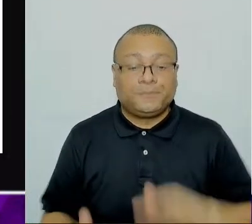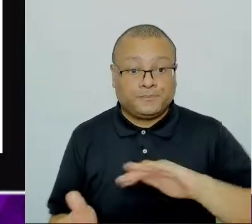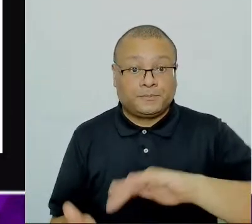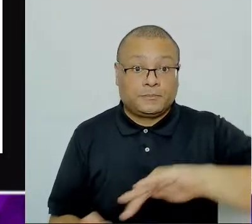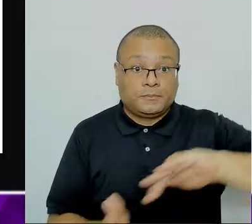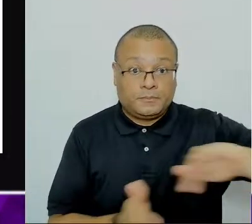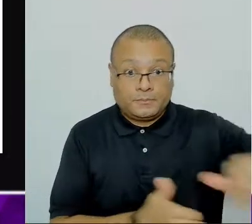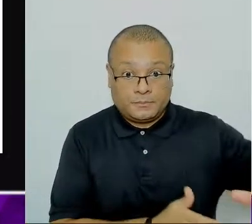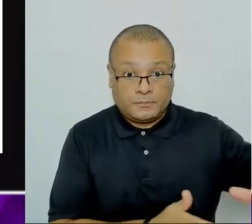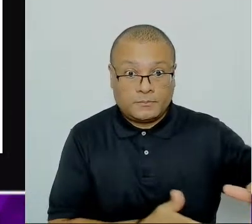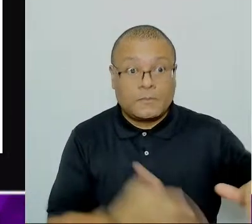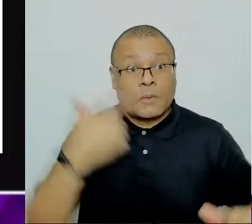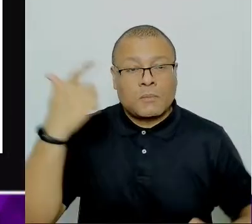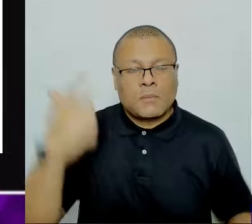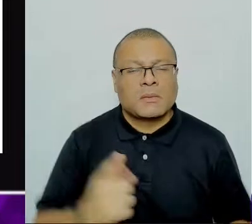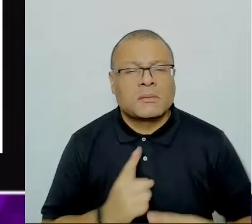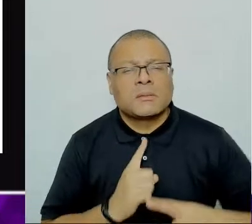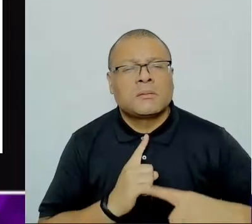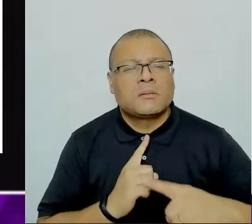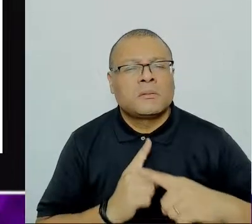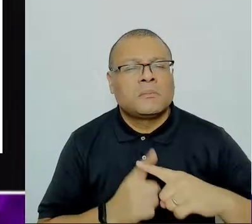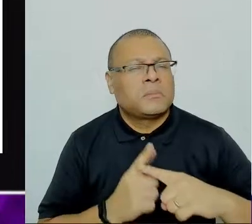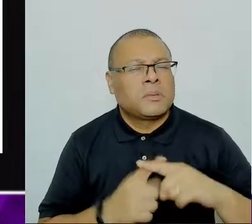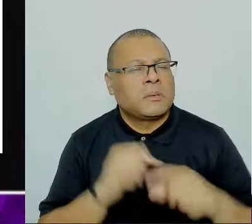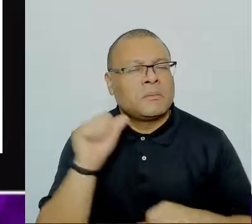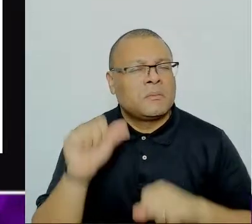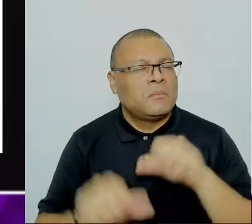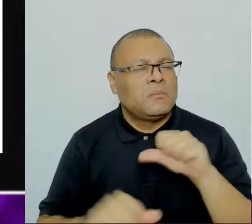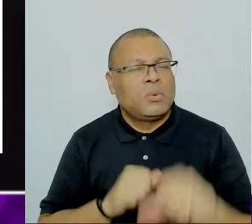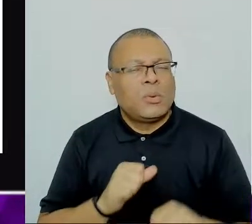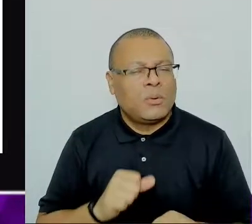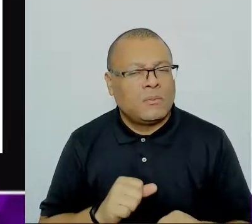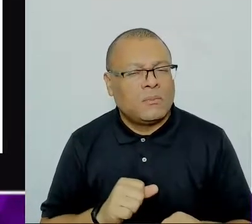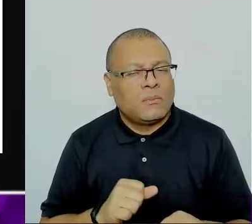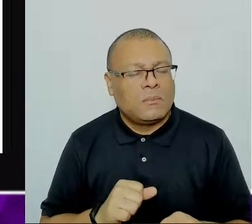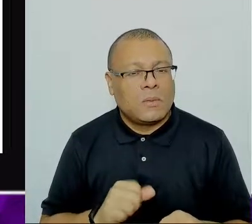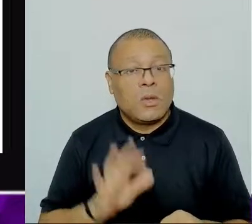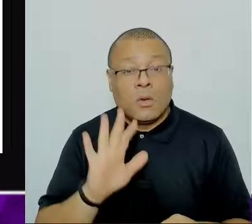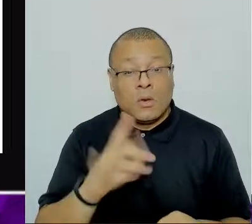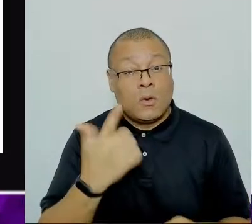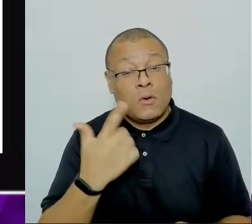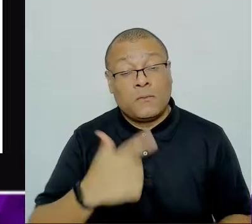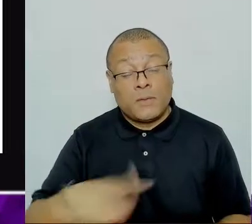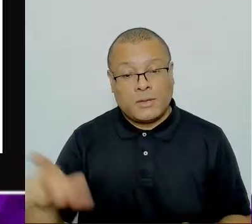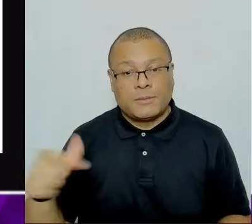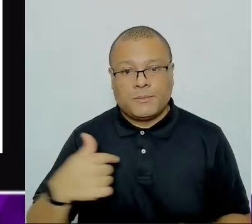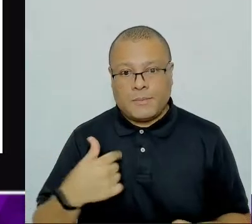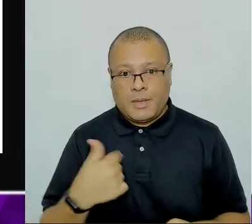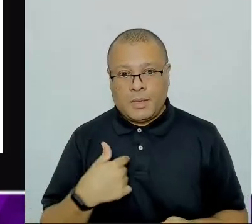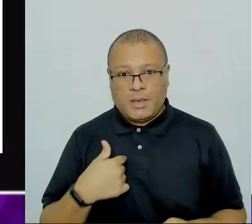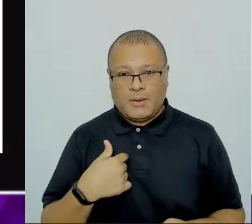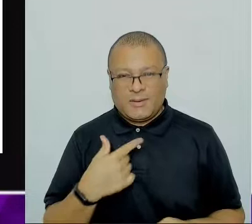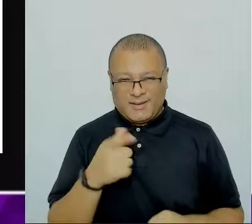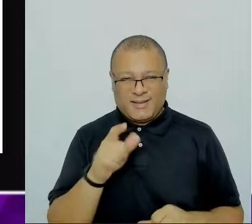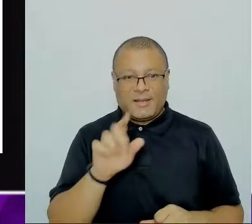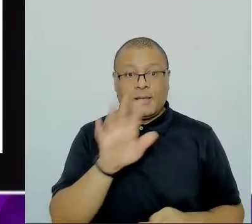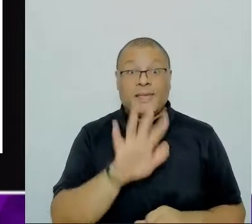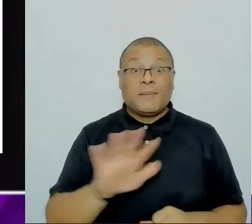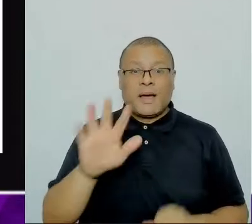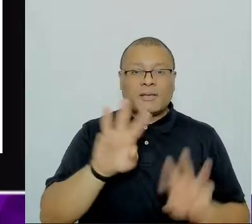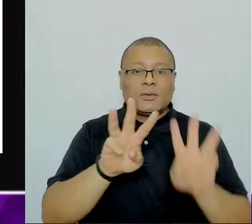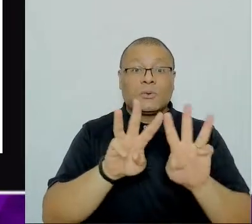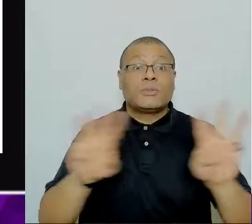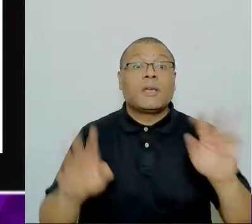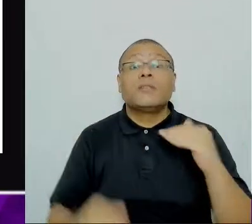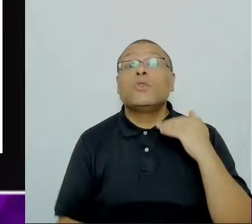for olhar por que isso está acontecendo, a gente pode pegar um outro lado. Eu peguei aqui uma imagem de um site de um banco.